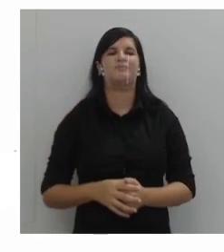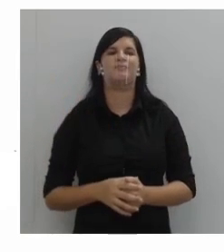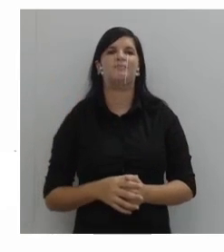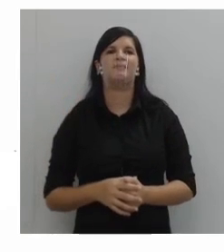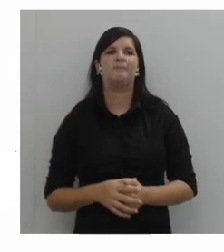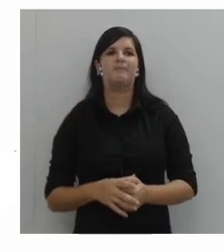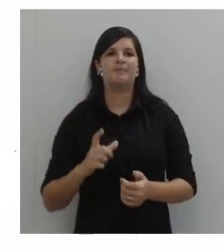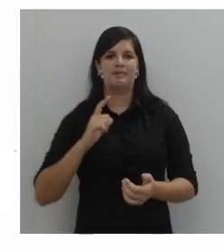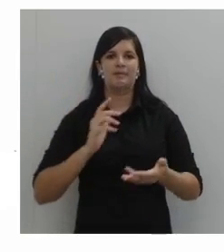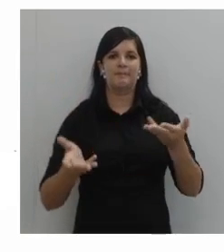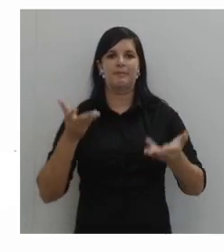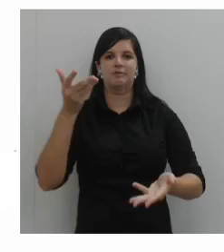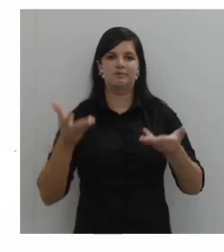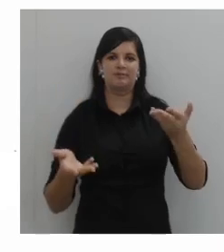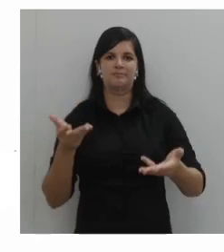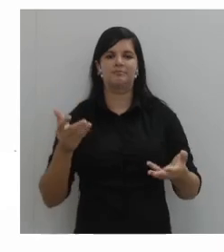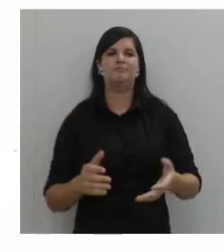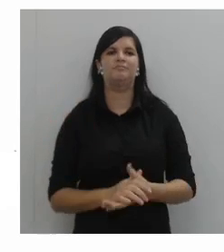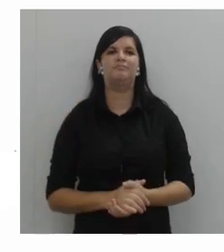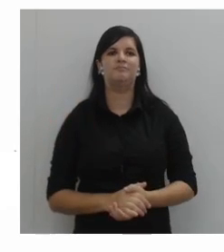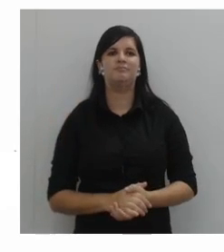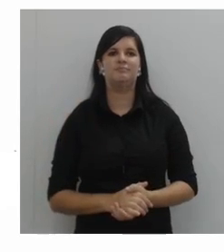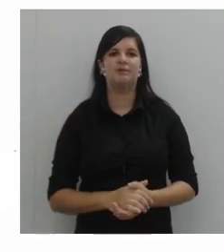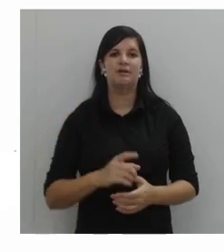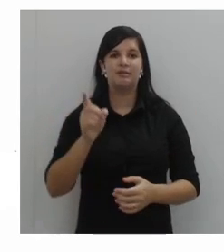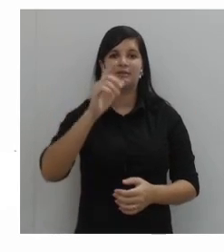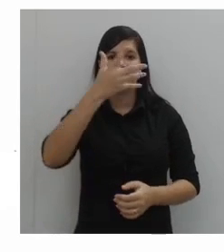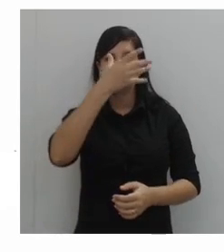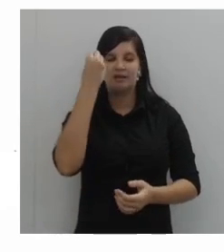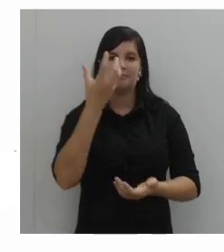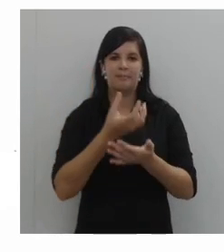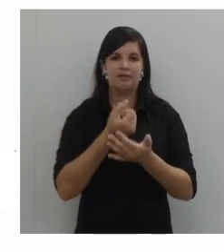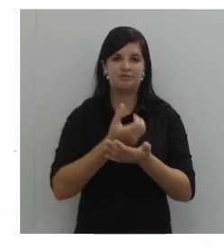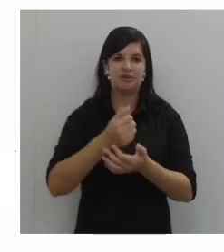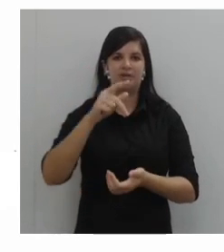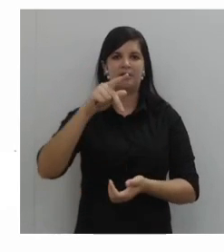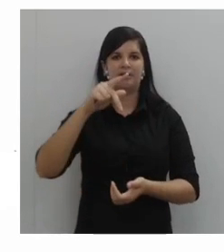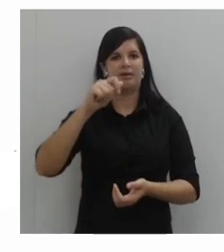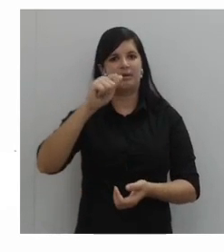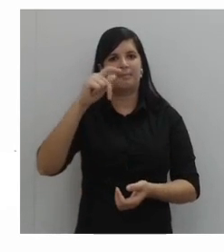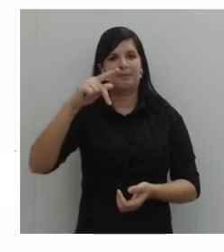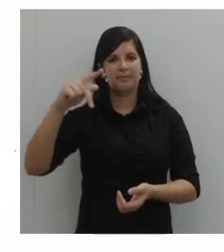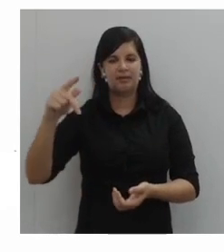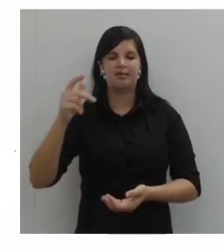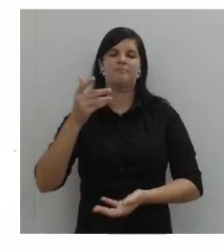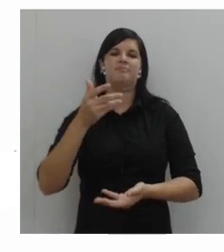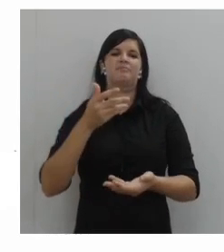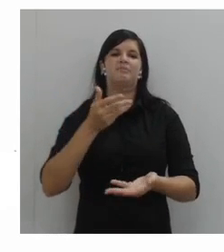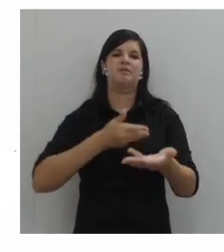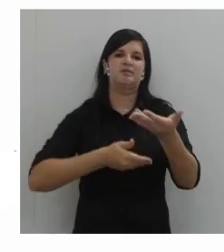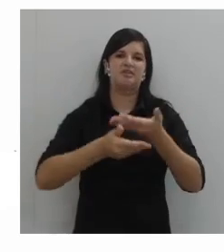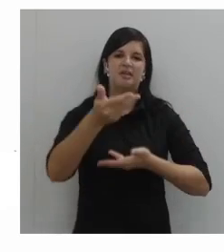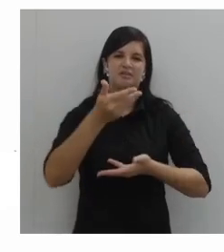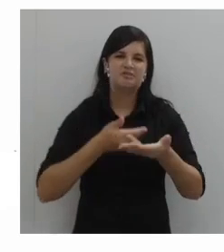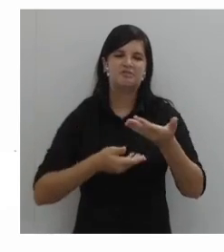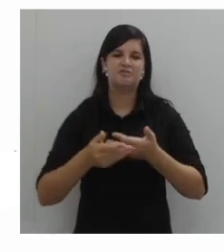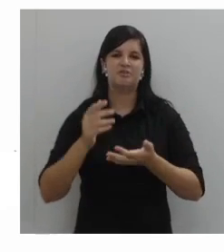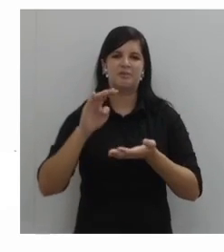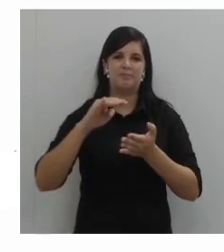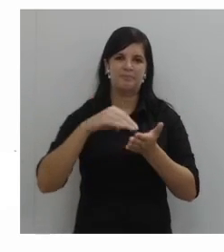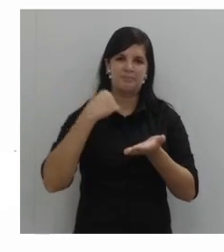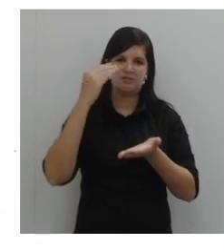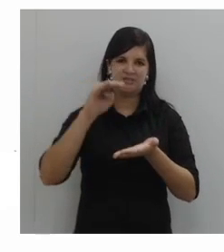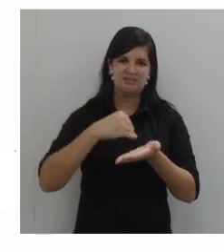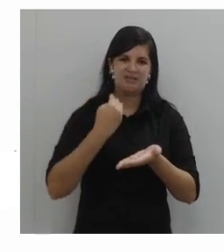envolvendo proporcionalidade. Não esquece de baixar o aplicativo do Conecta aí para interagir aqui com a gente, mandar a tua mensagem,